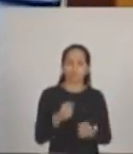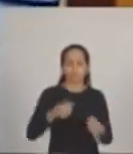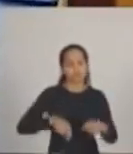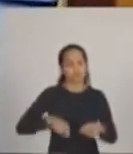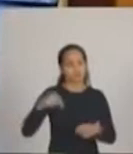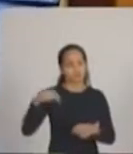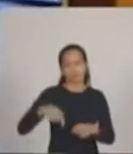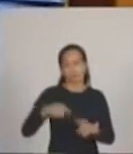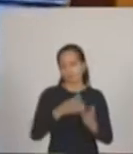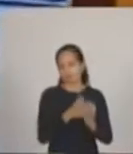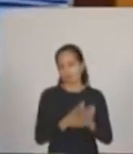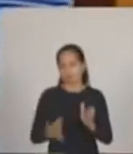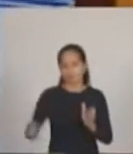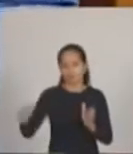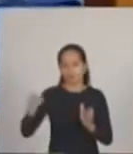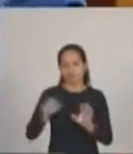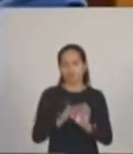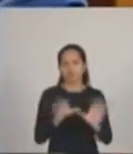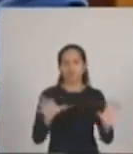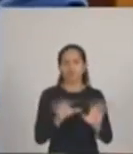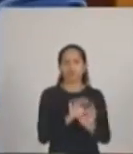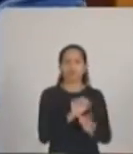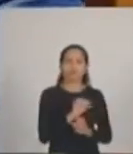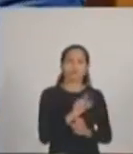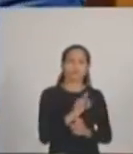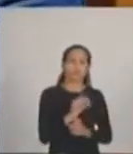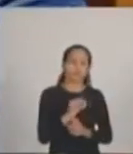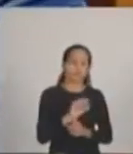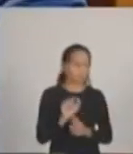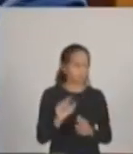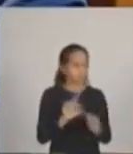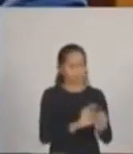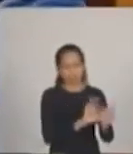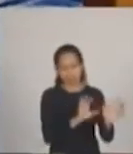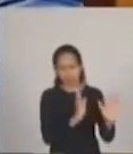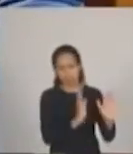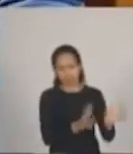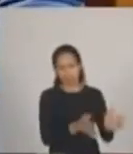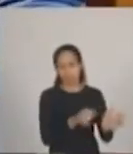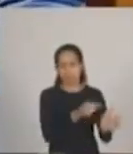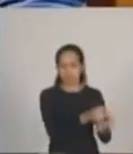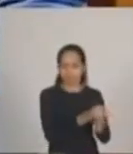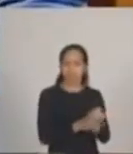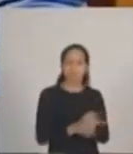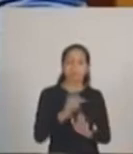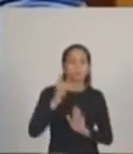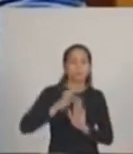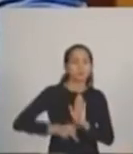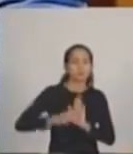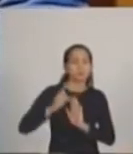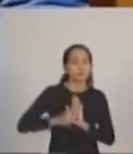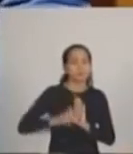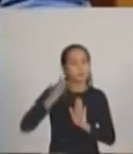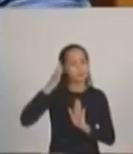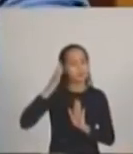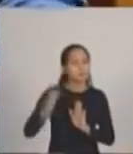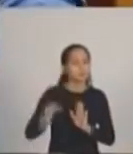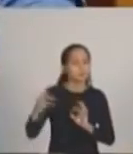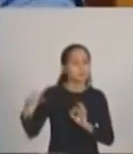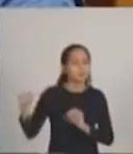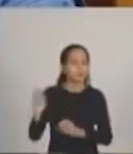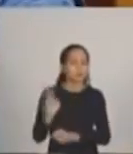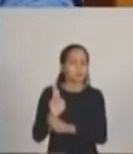mais os projetos autorizativos. Daí nós juntamos o entendimento também da nossa